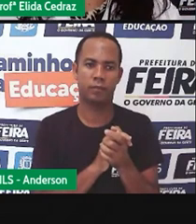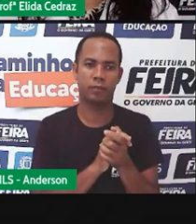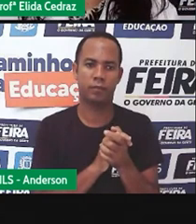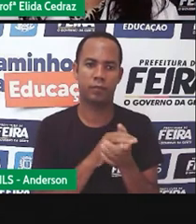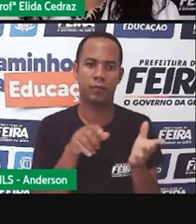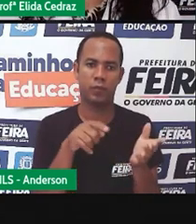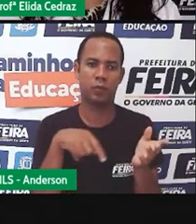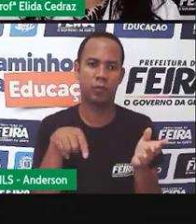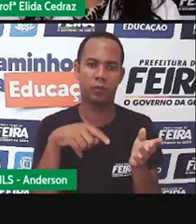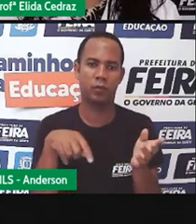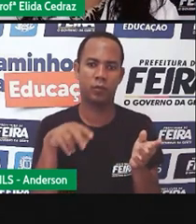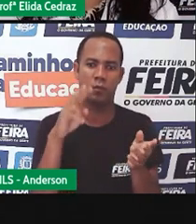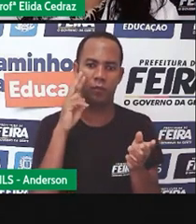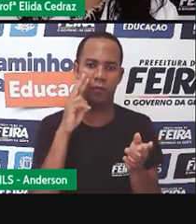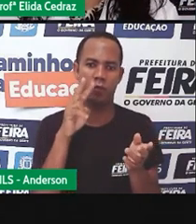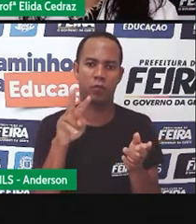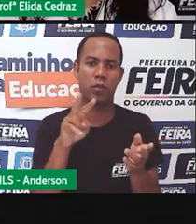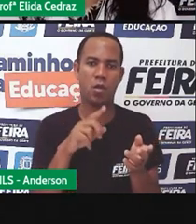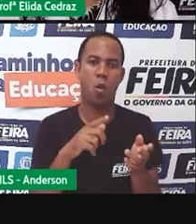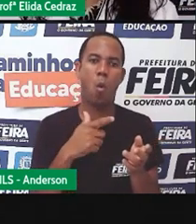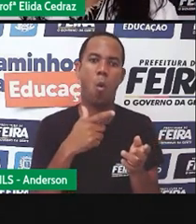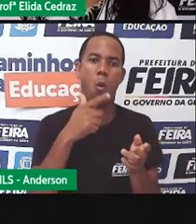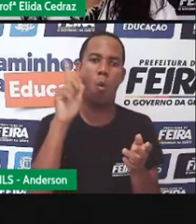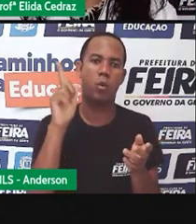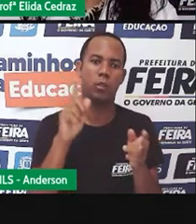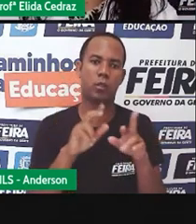Nós vamos ver outros materiais que